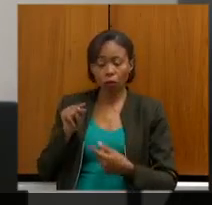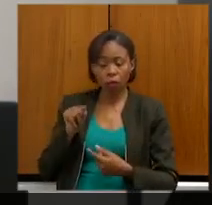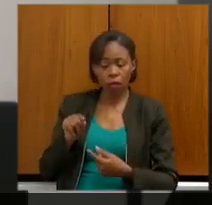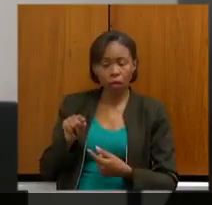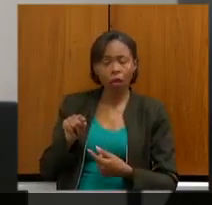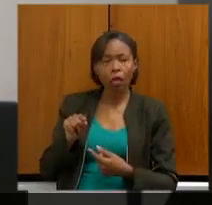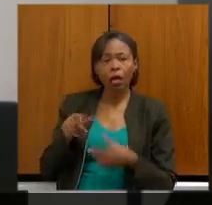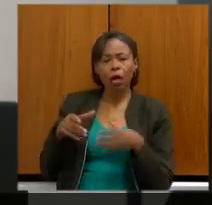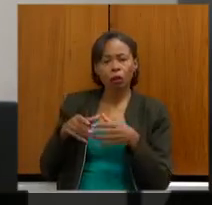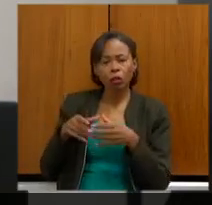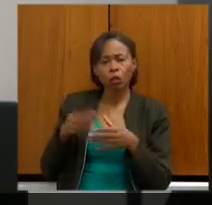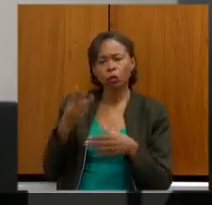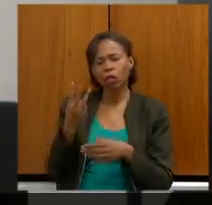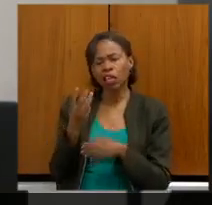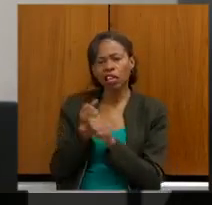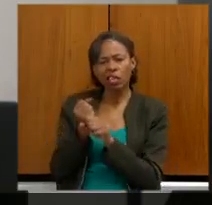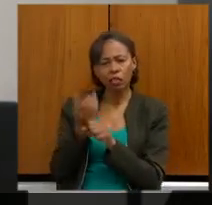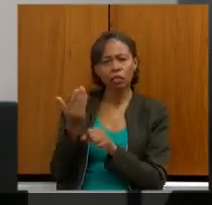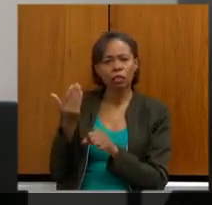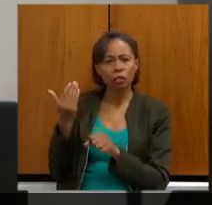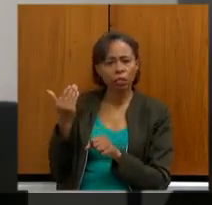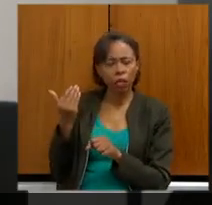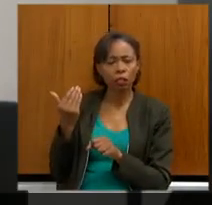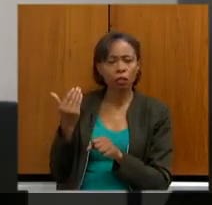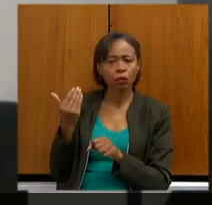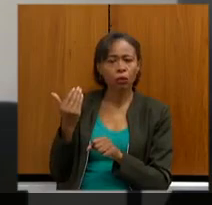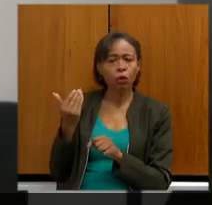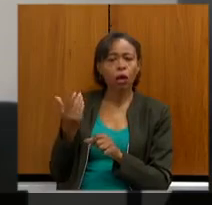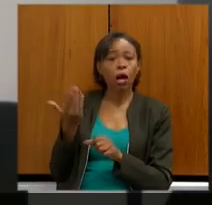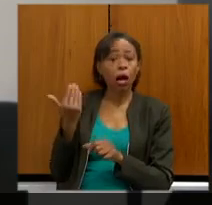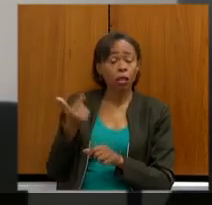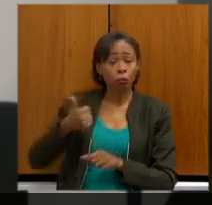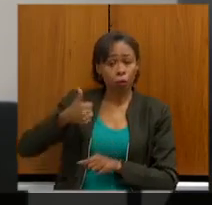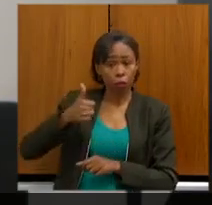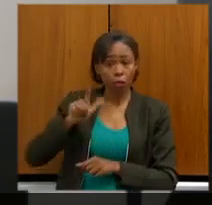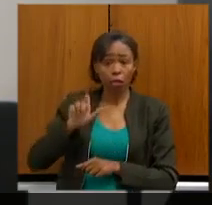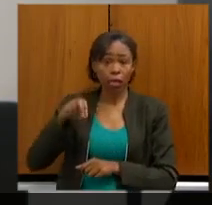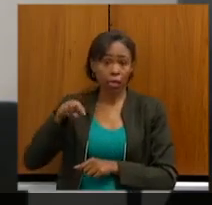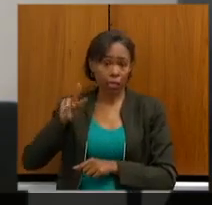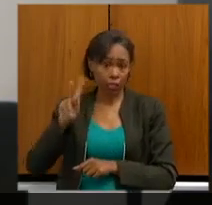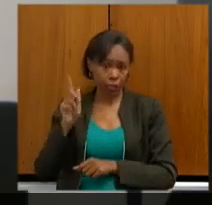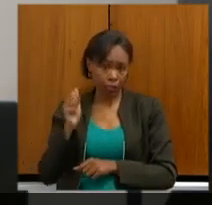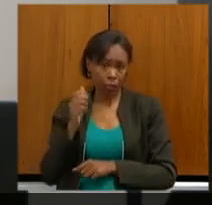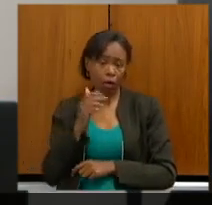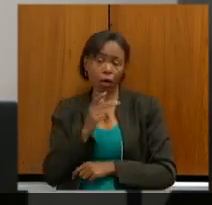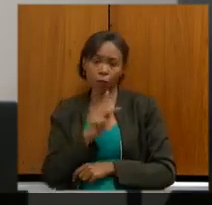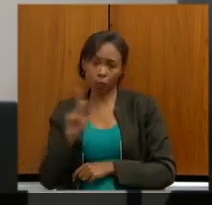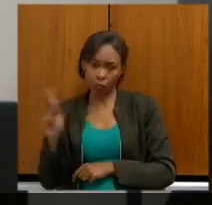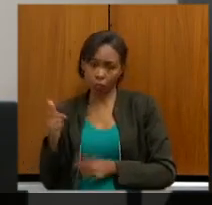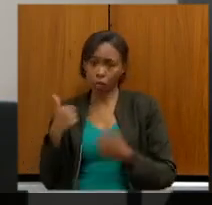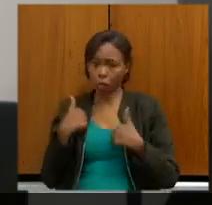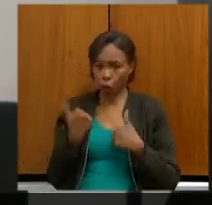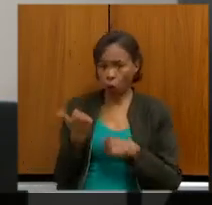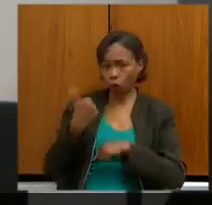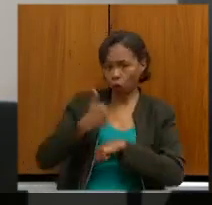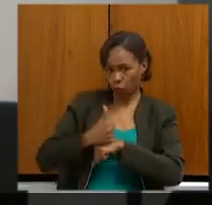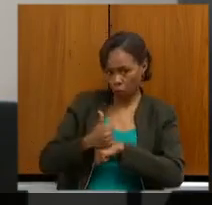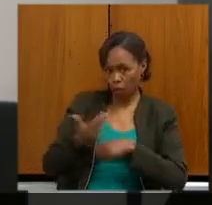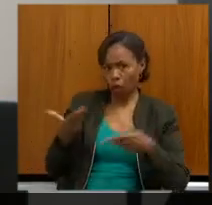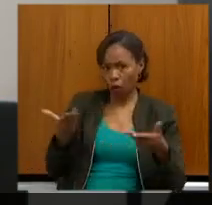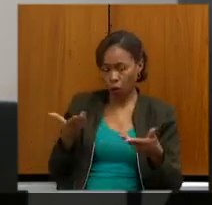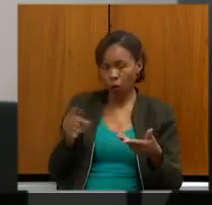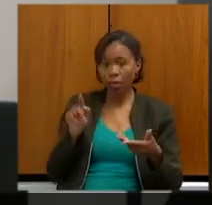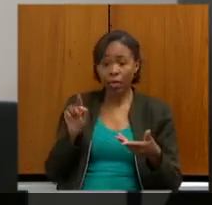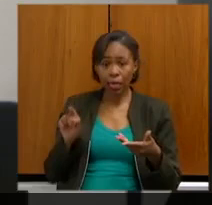desses três anos primeiro na cor presidência com a deputada Leninha né e agora eu assumindo a presidência eleninha seguindo como com a